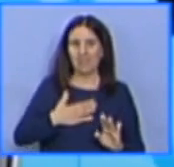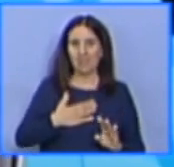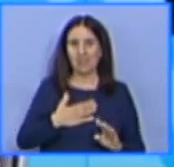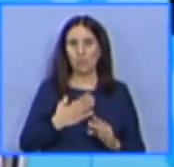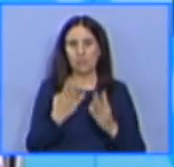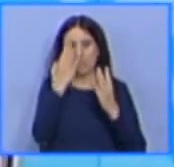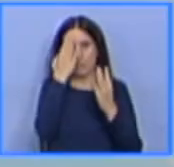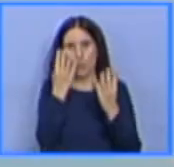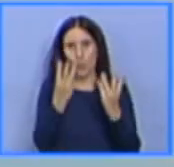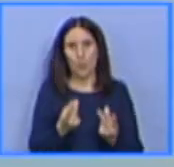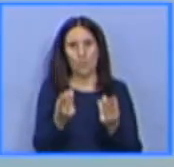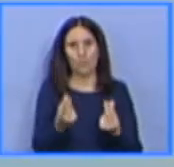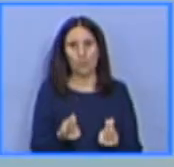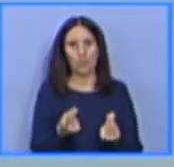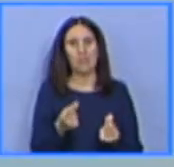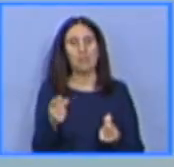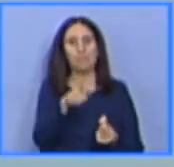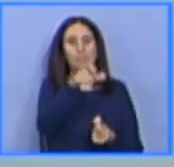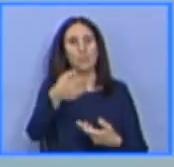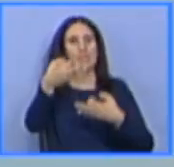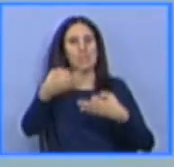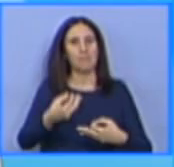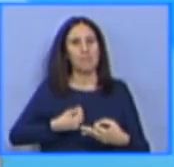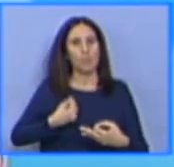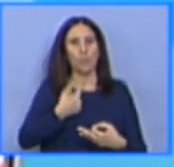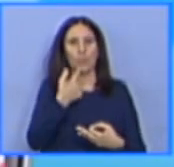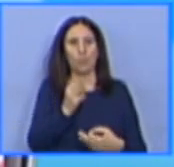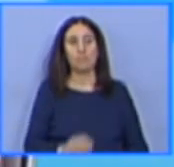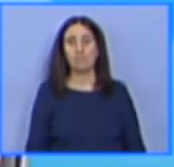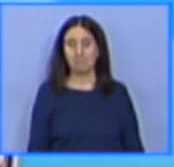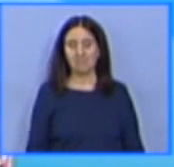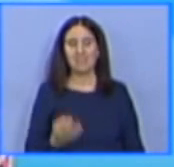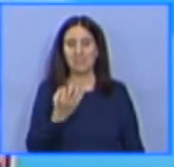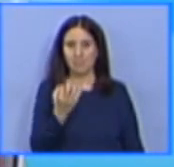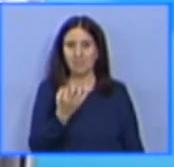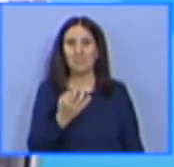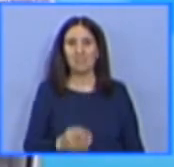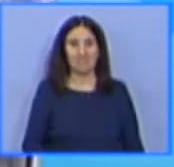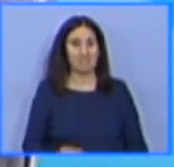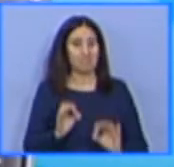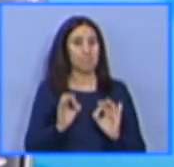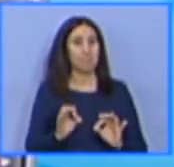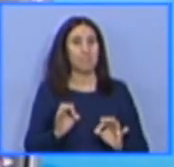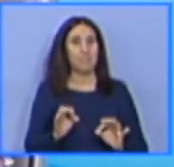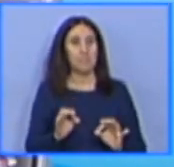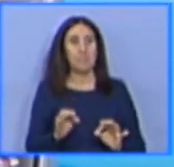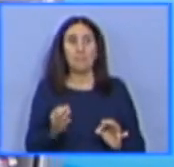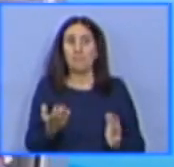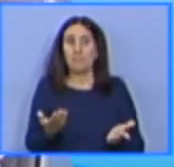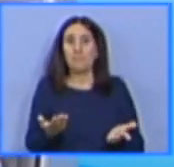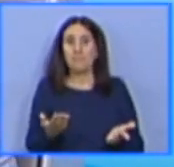com números. Exatamente. E não se preocupa muito com a dignidade das pessoas. Exatamente. Eles acabam eliminando, no fundo,